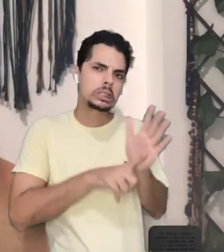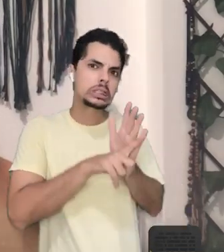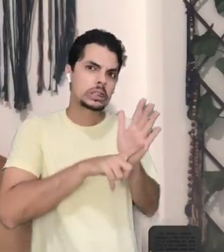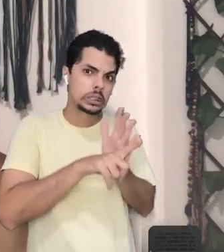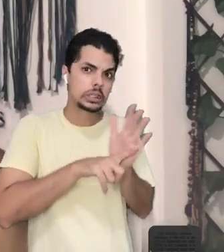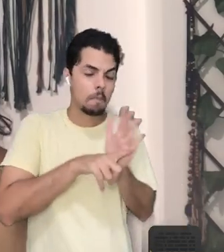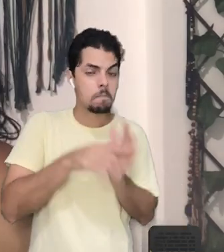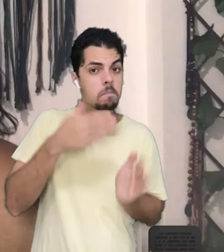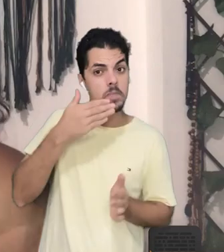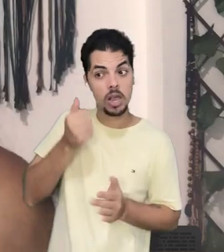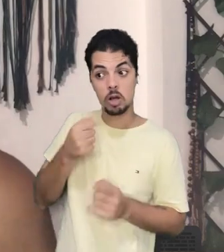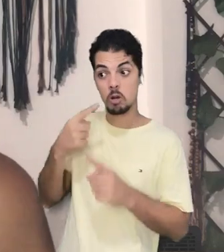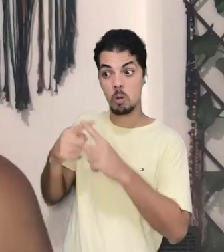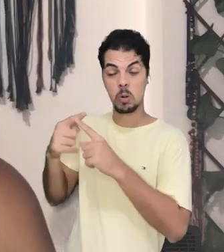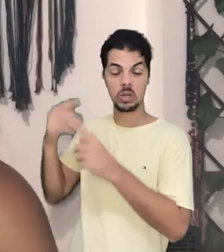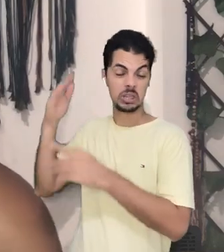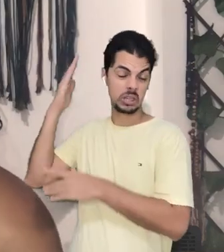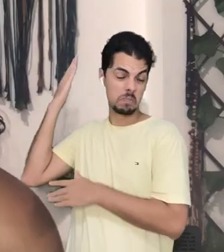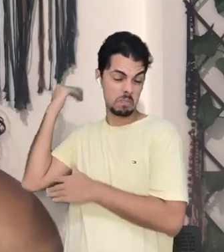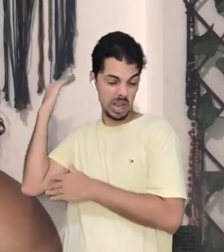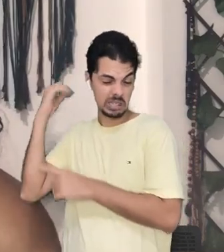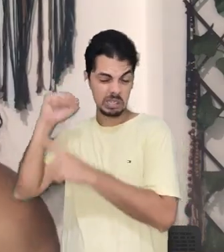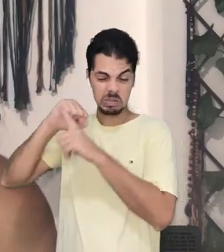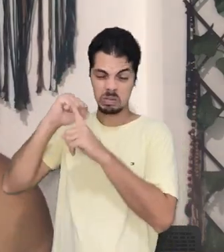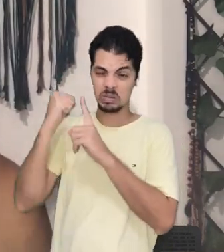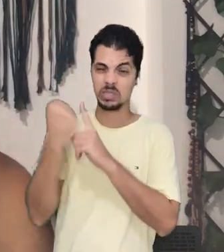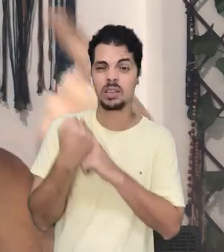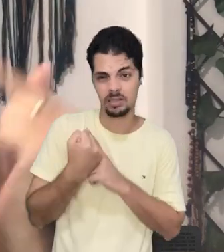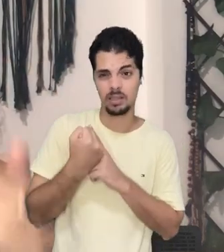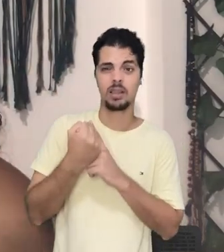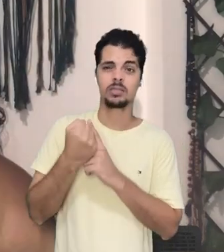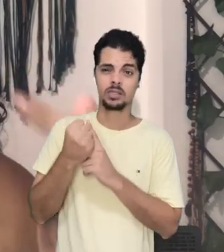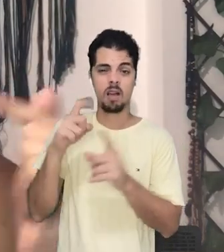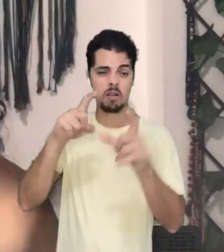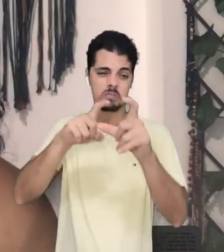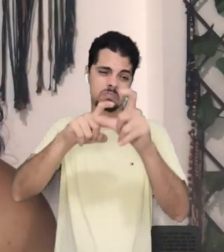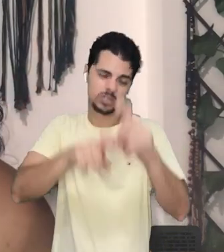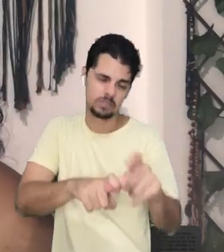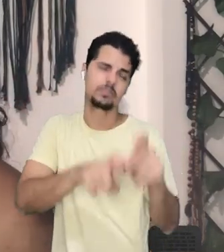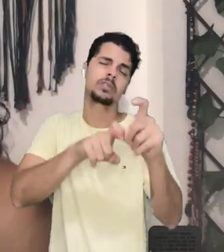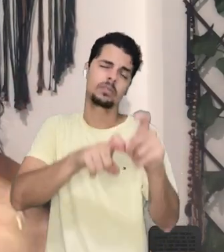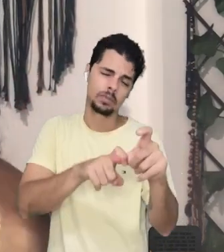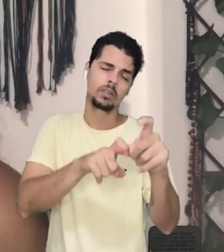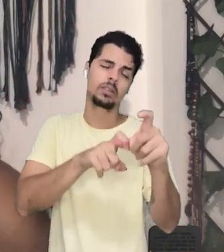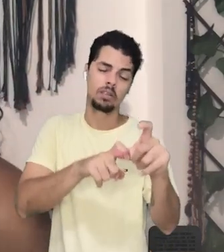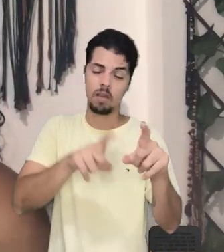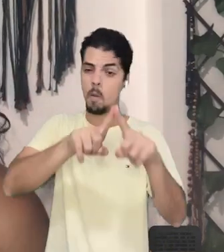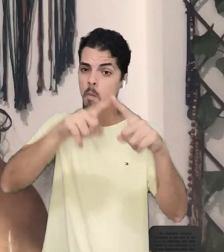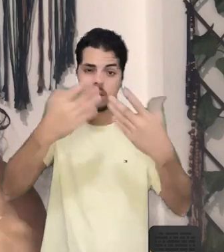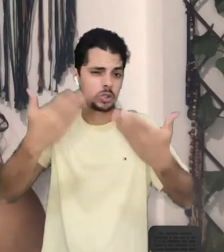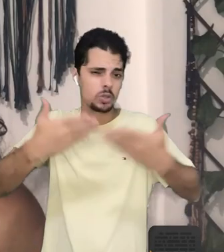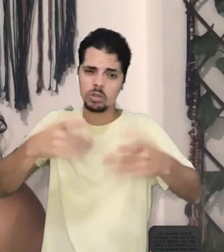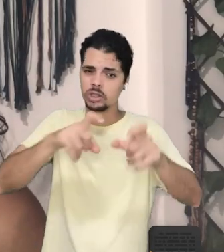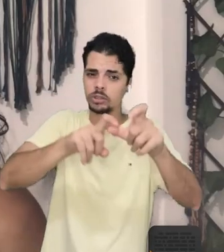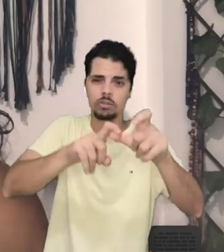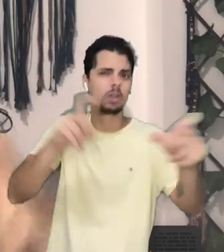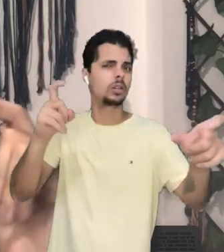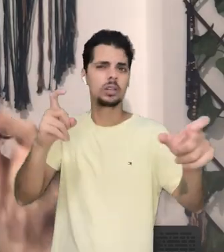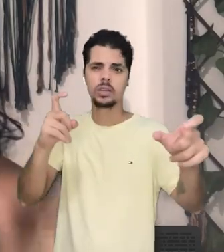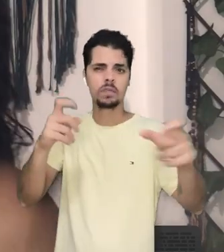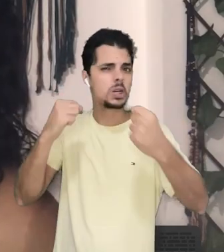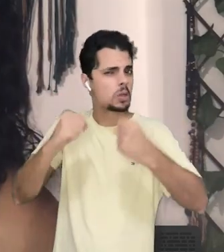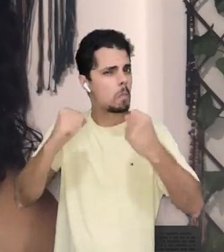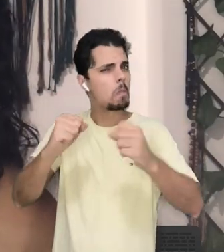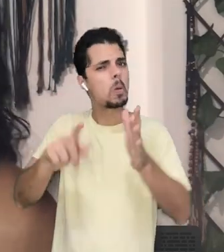sociedade que há muito tempo já não é mais colonial, mas que em muitos aspectos ainda possui práticas